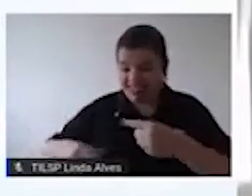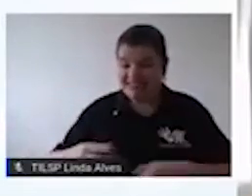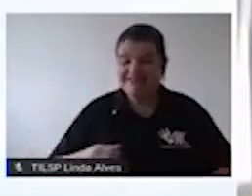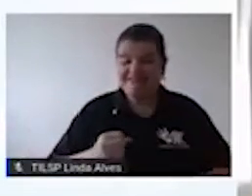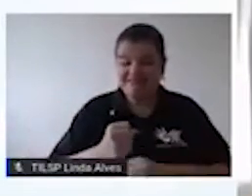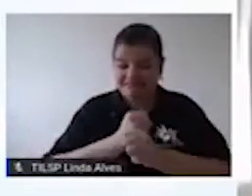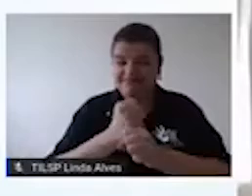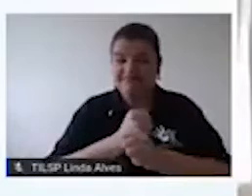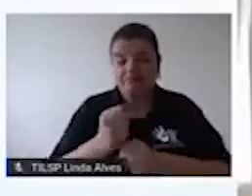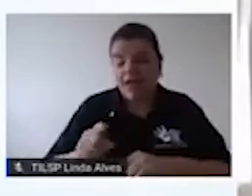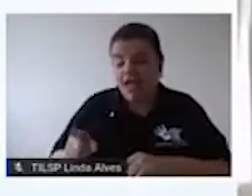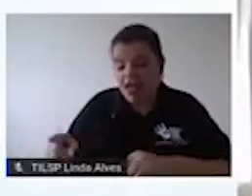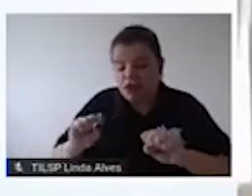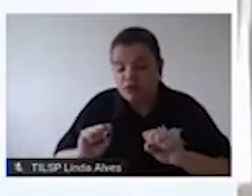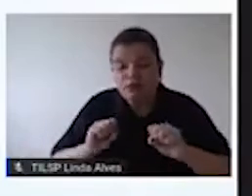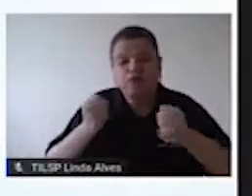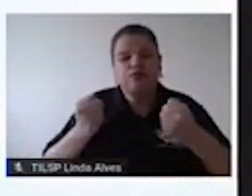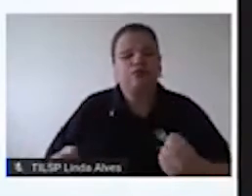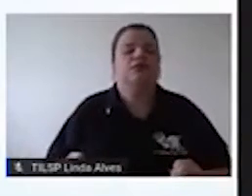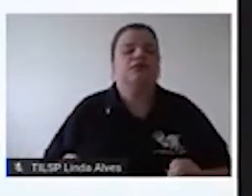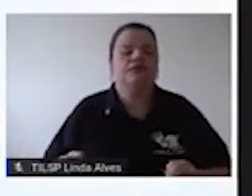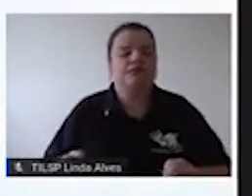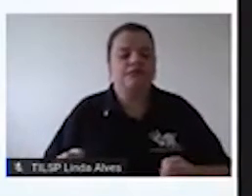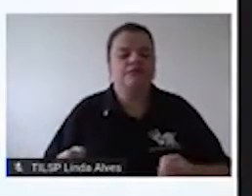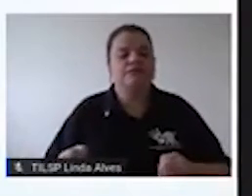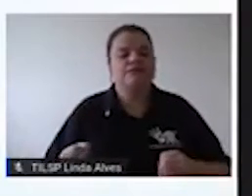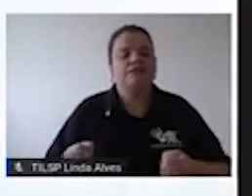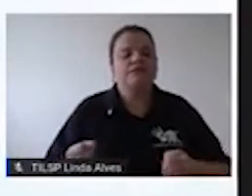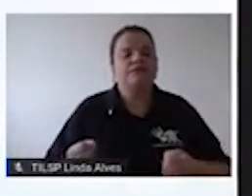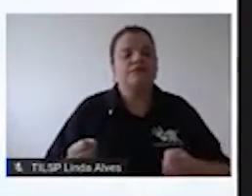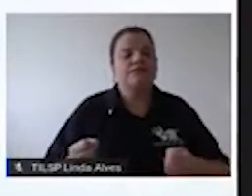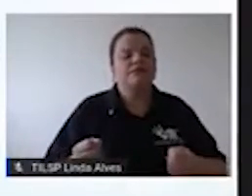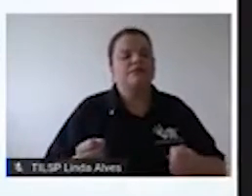ela ganhou força até por